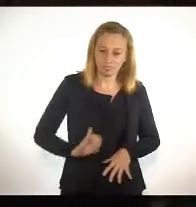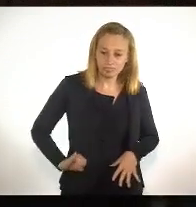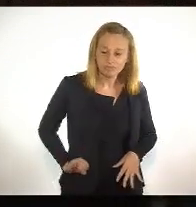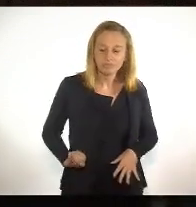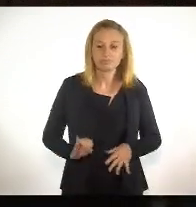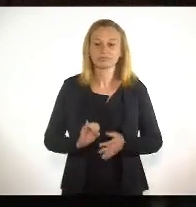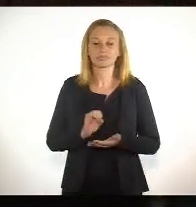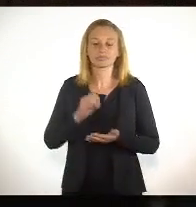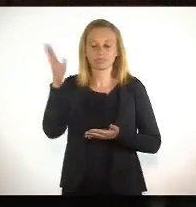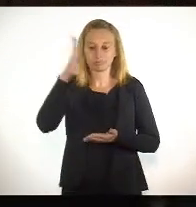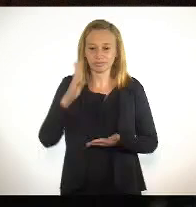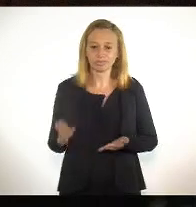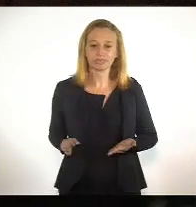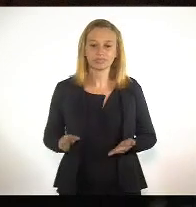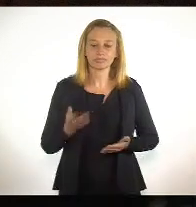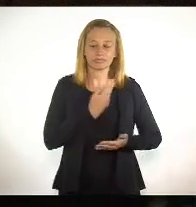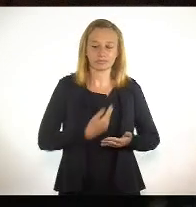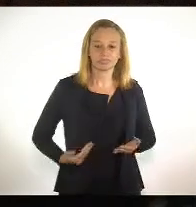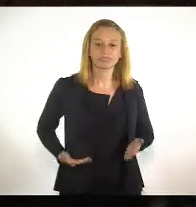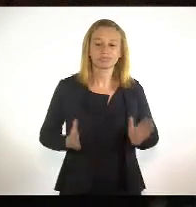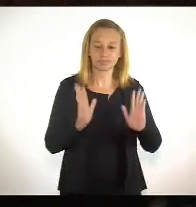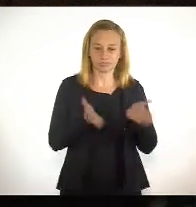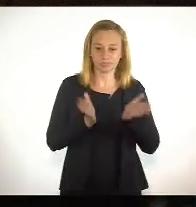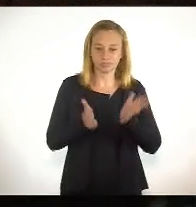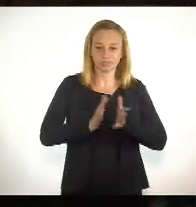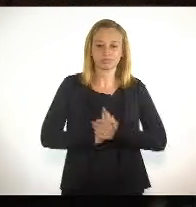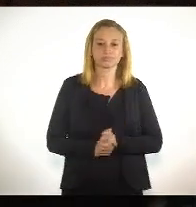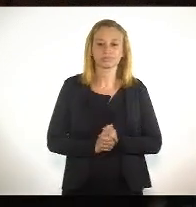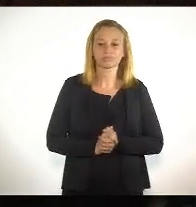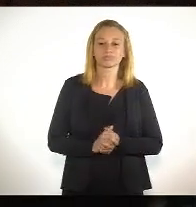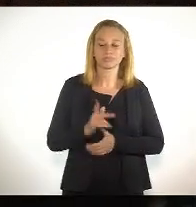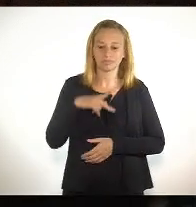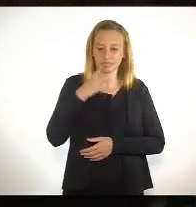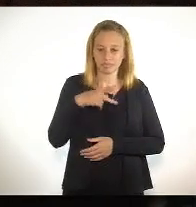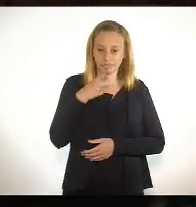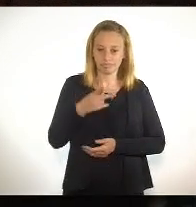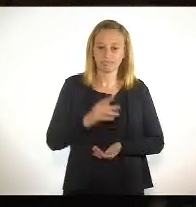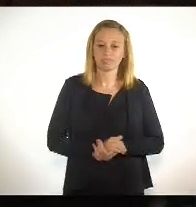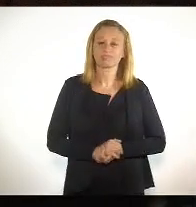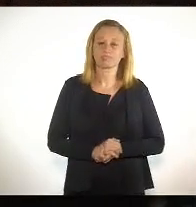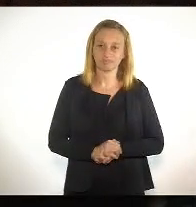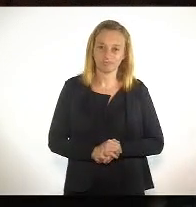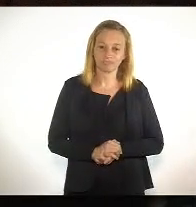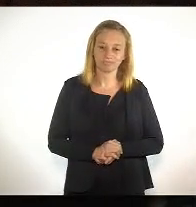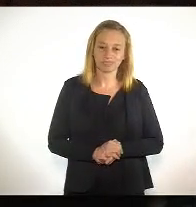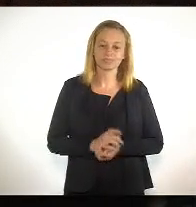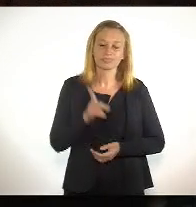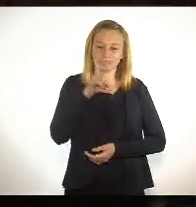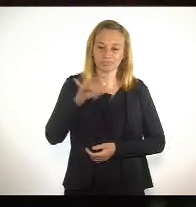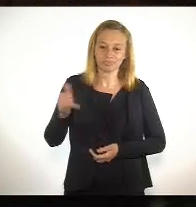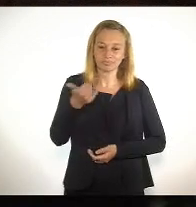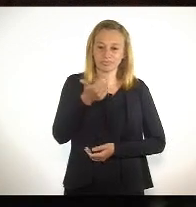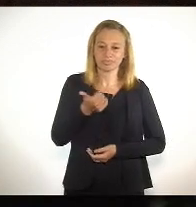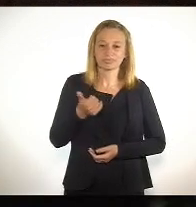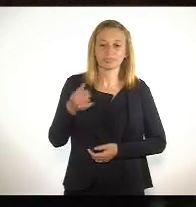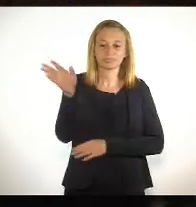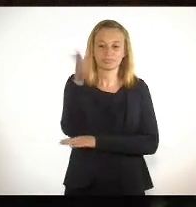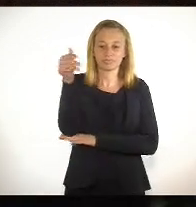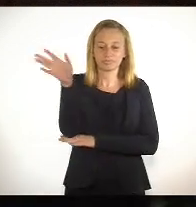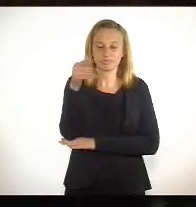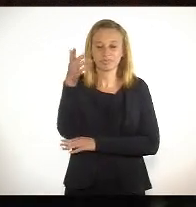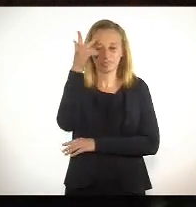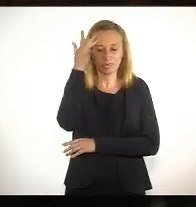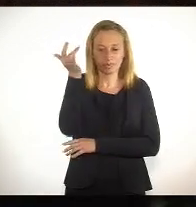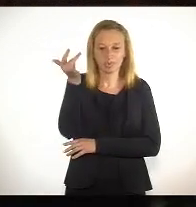da República e na história atual. Então, são essas minhas palavras em alusão ao Dia da Bandeira. E amanhã,